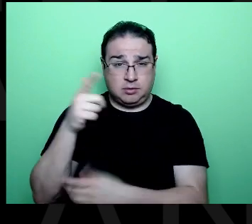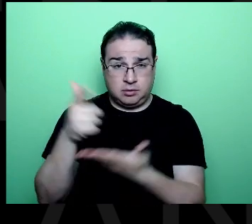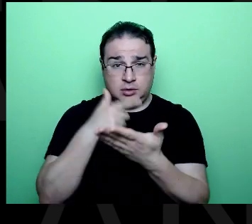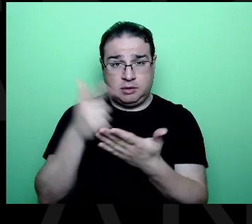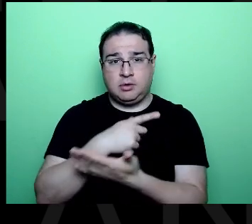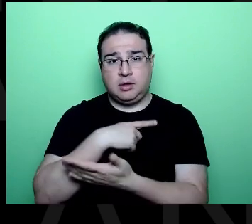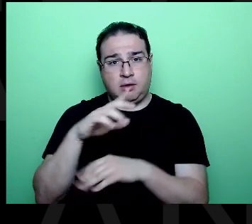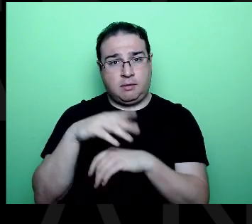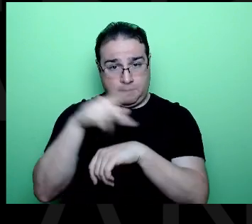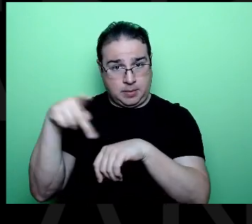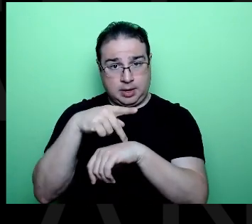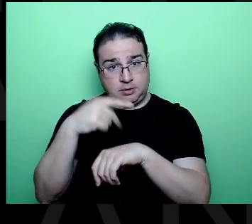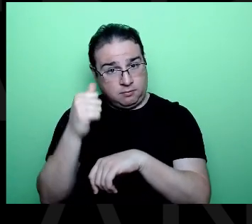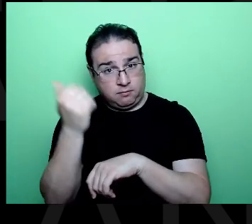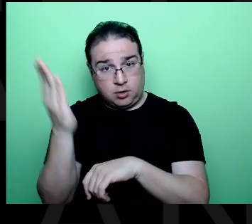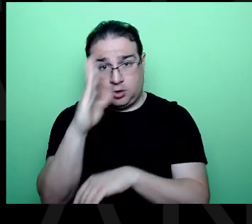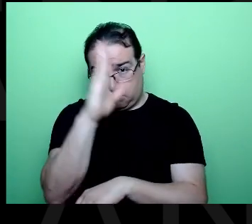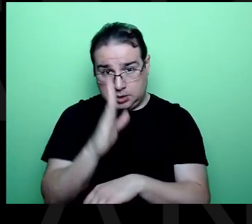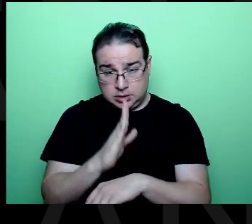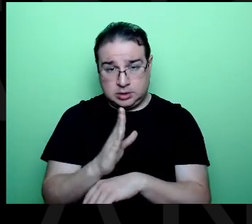você vai numa livraria do exterior, tem